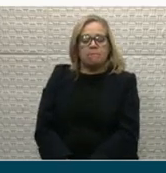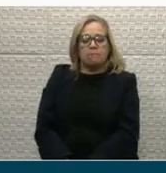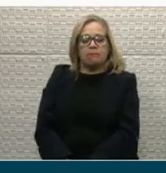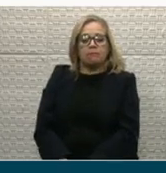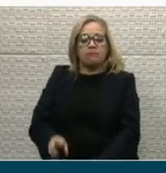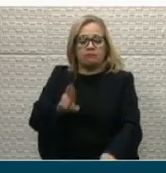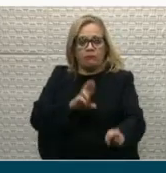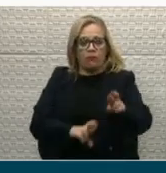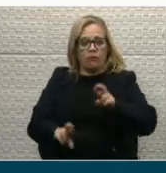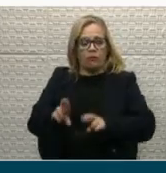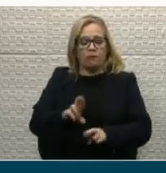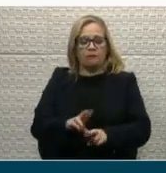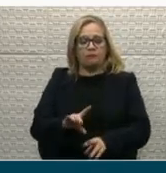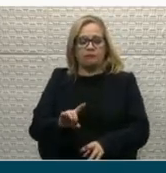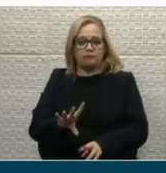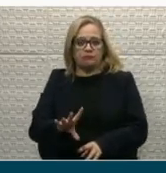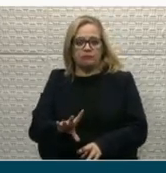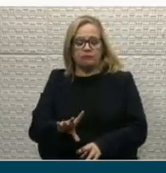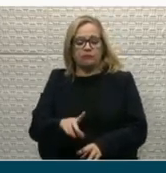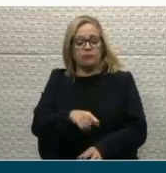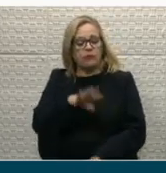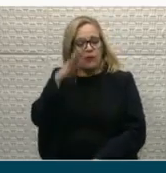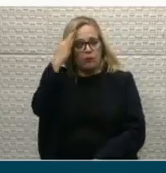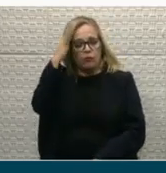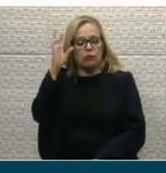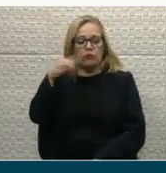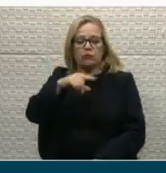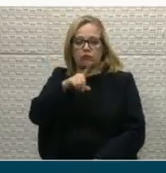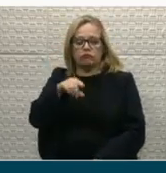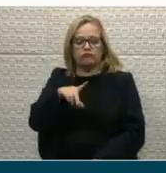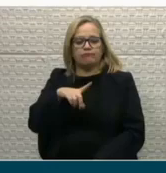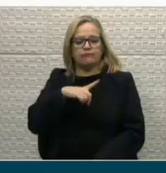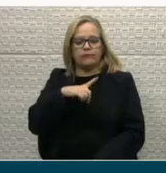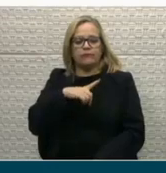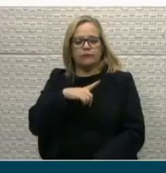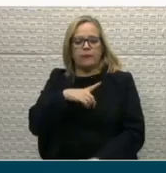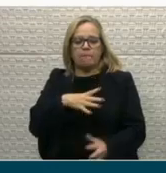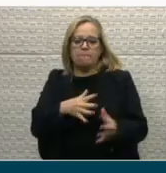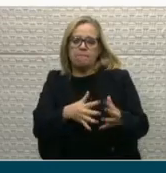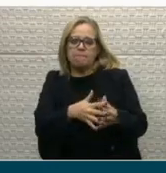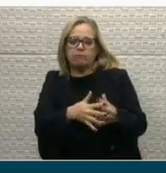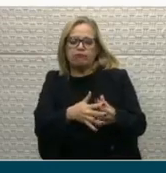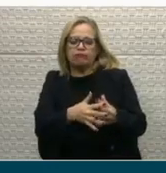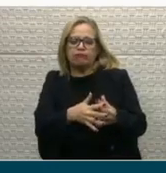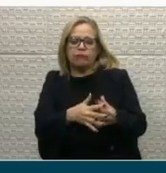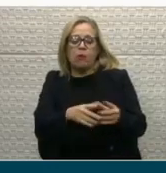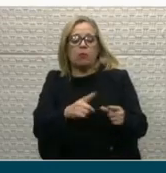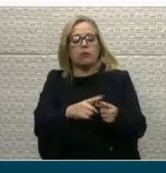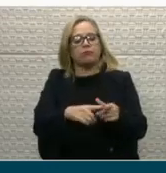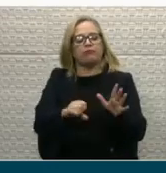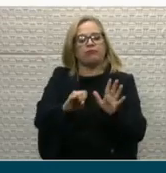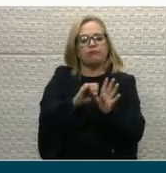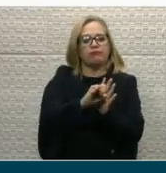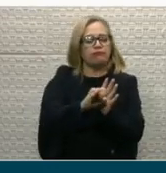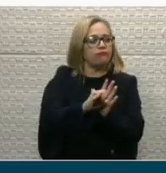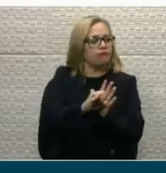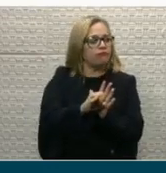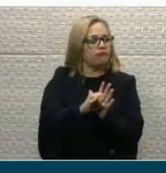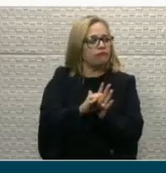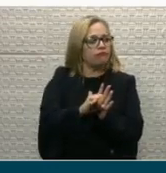Observe que somente a diagonal principal da matriz sofreu interferência, porque na identidade